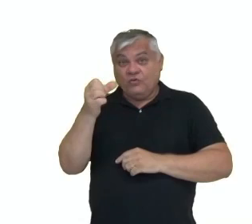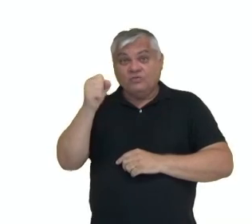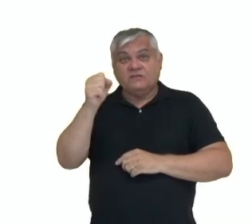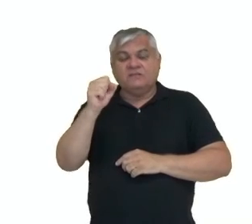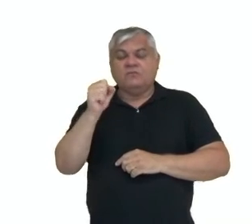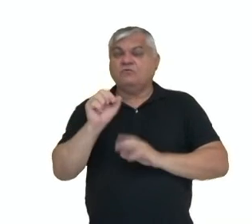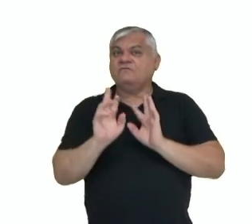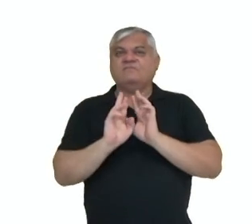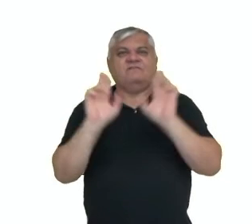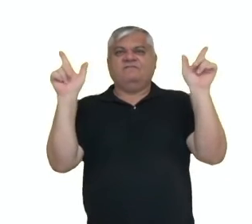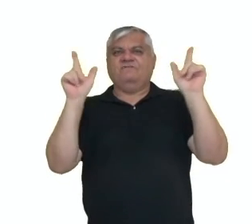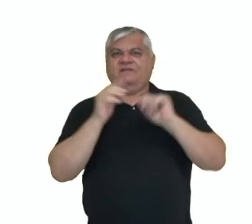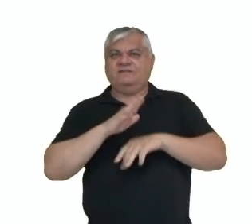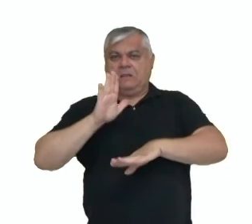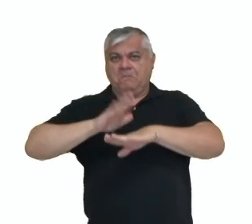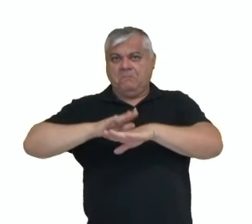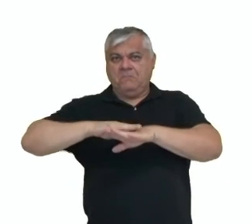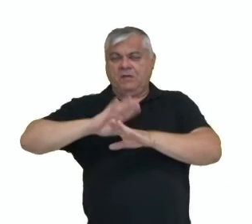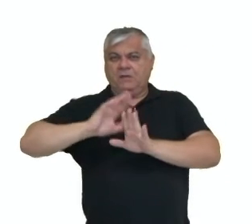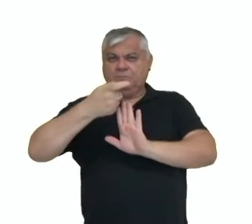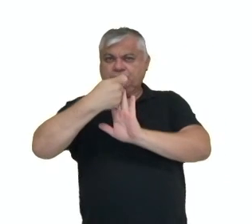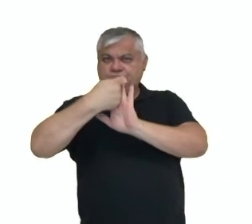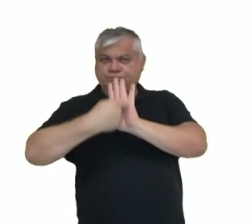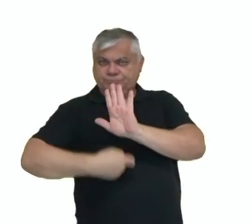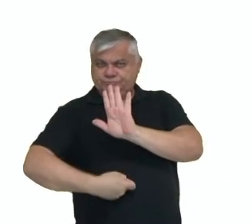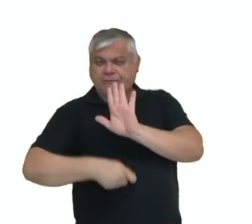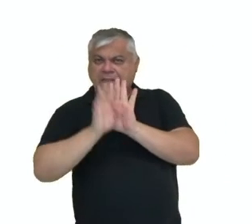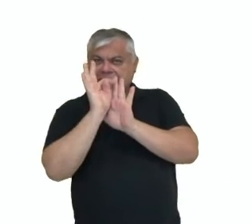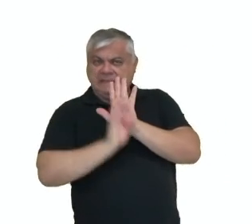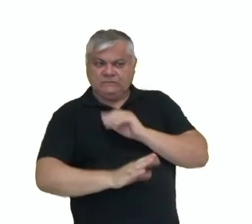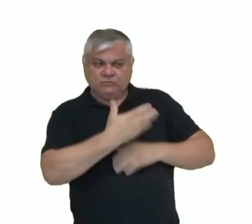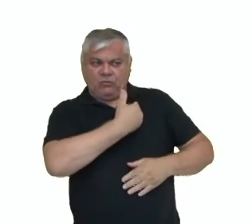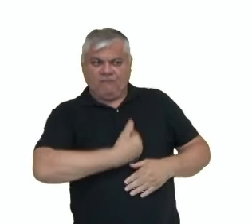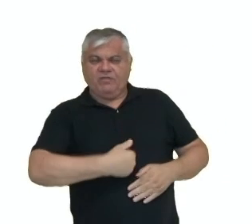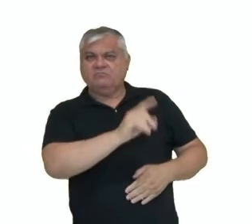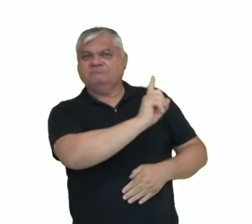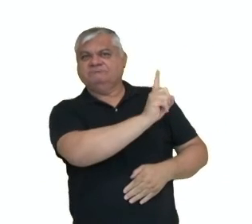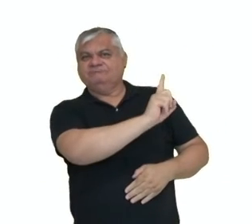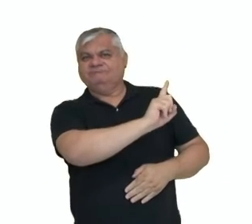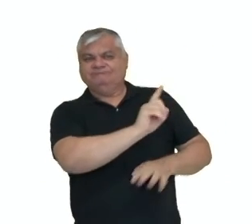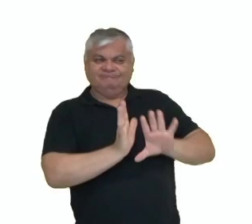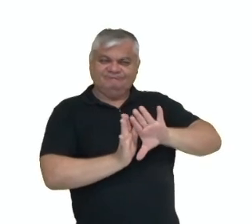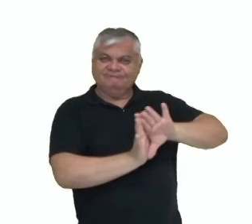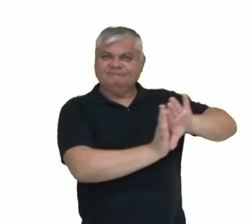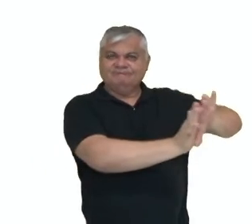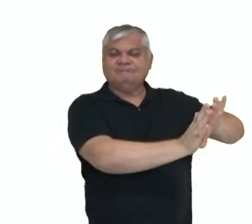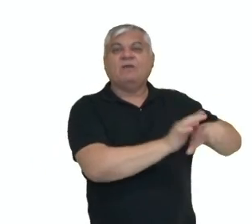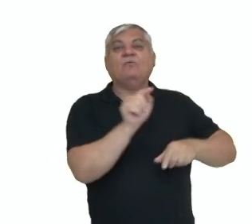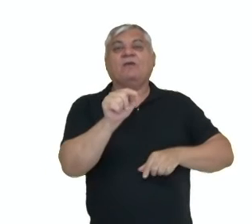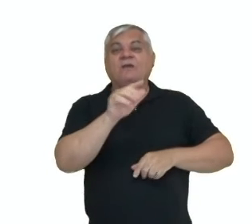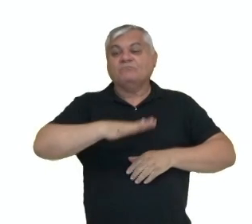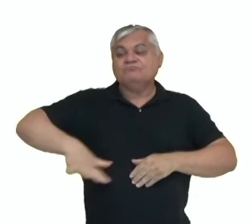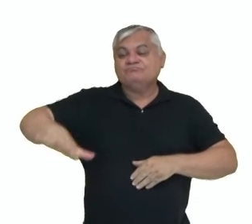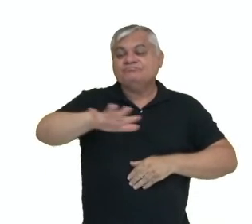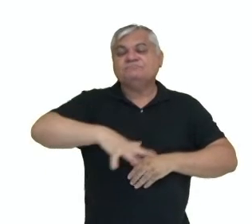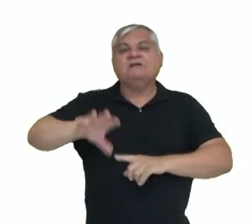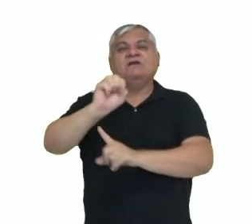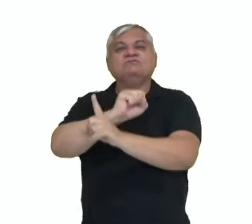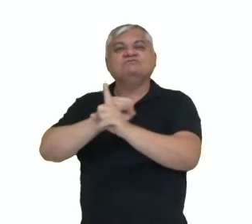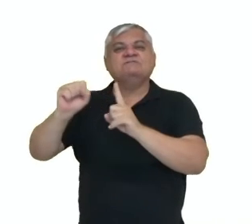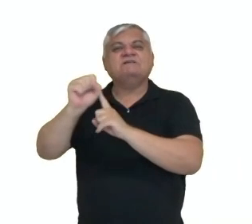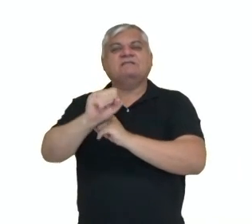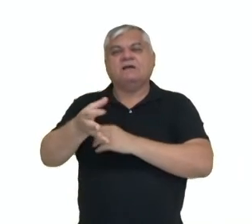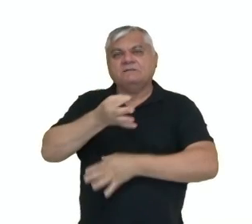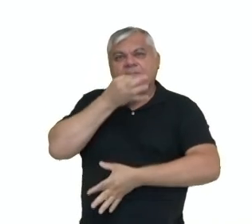1988 não foi escrita a partir de um texto base enviado pelo governo. Ao contrário, mobilizou a sociedade que contribuiu